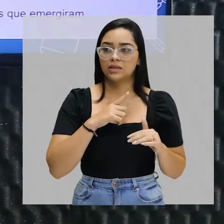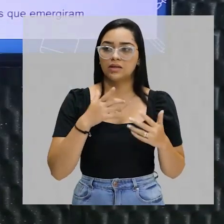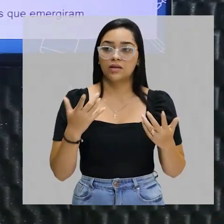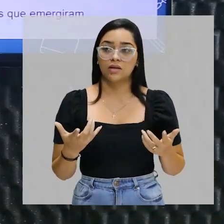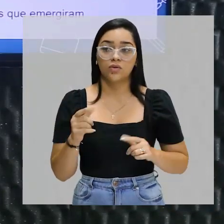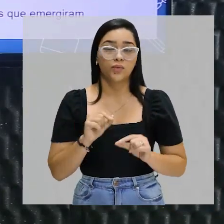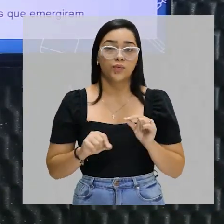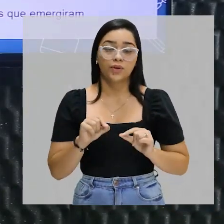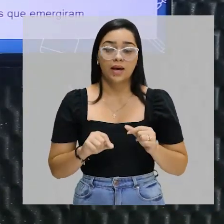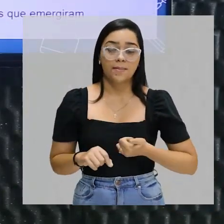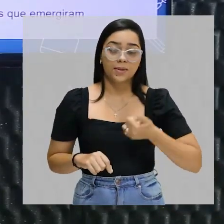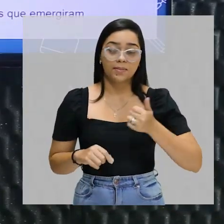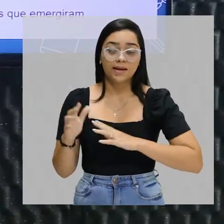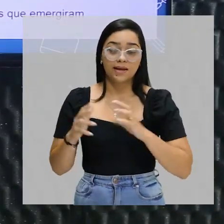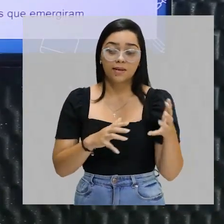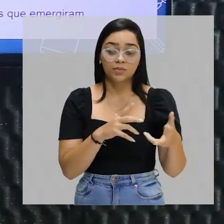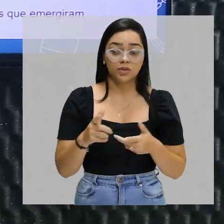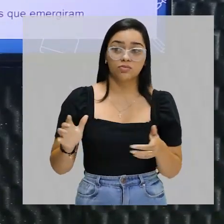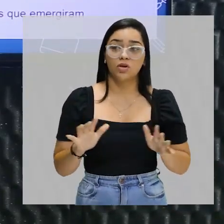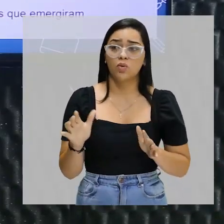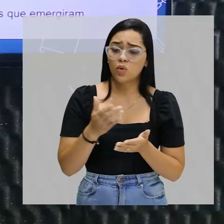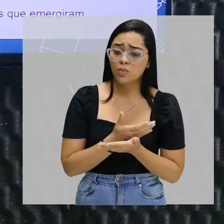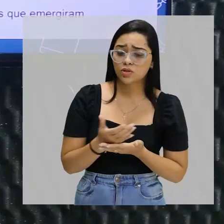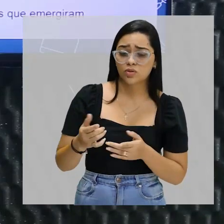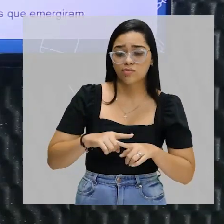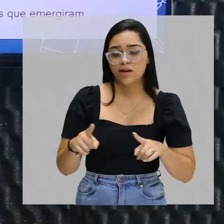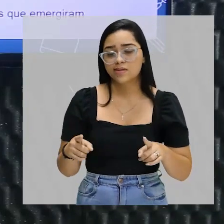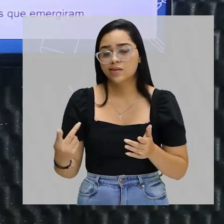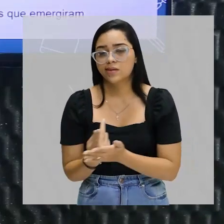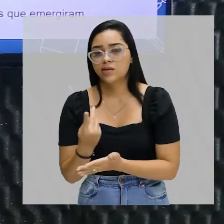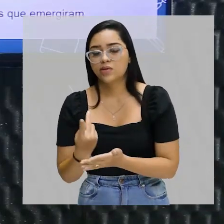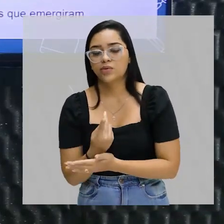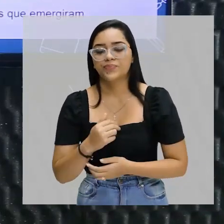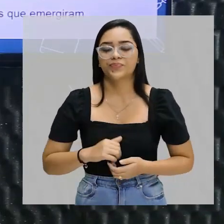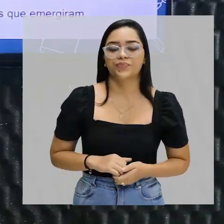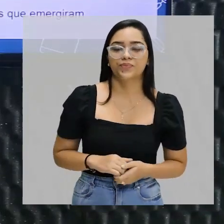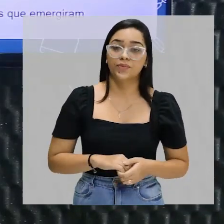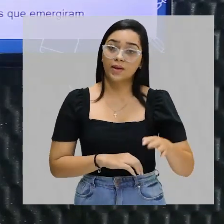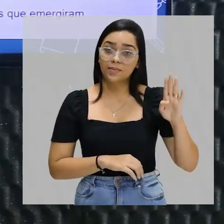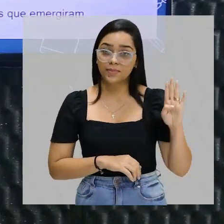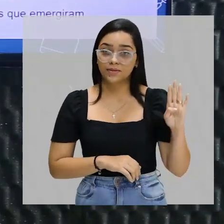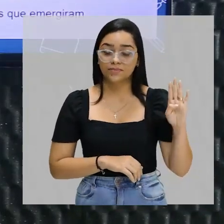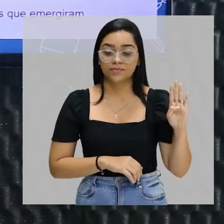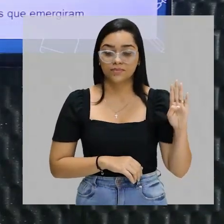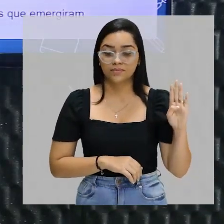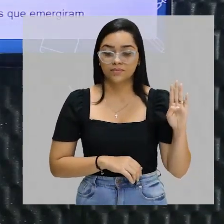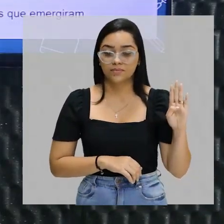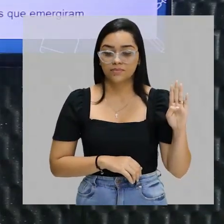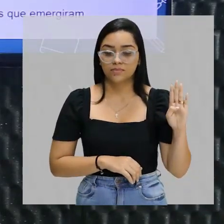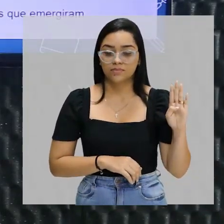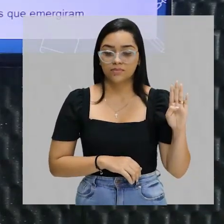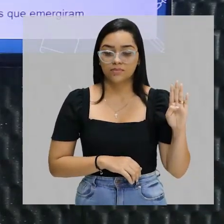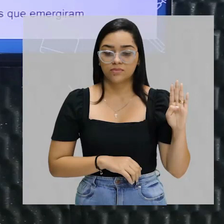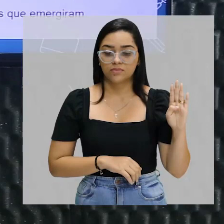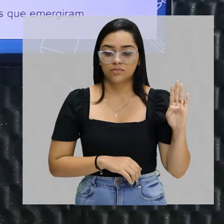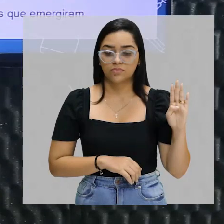foram ocasionando a primeira guerra mundial começou acertando mas depois errou alternativa errada letra B Foi um